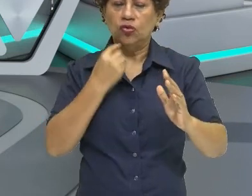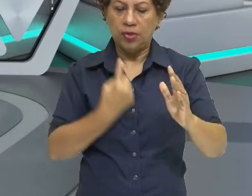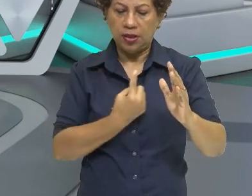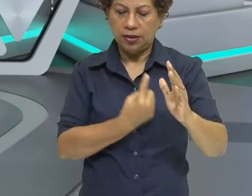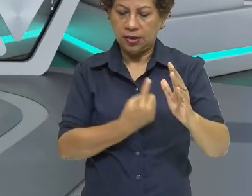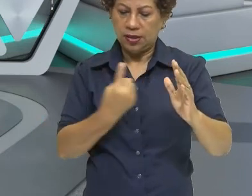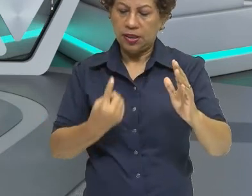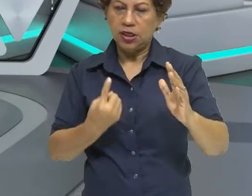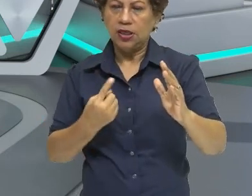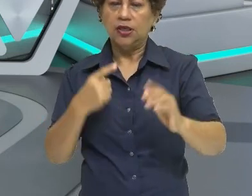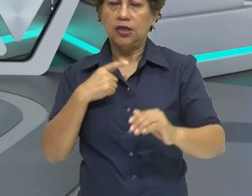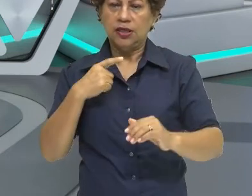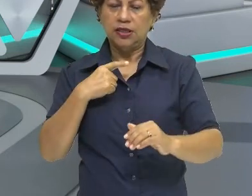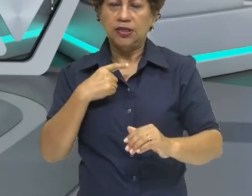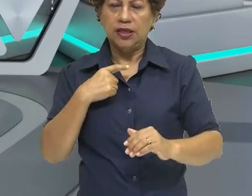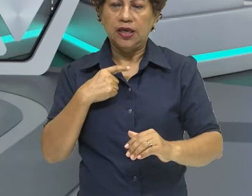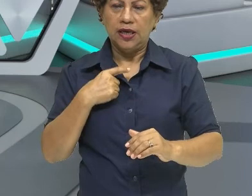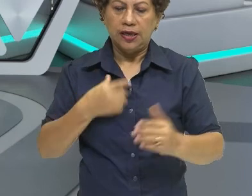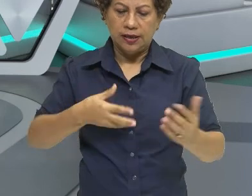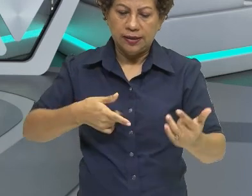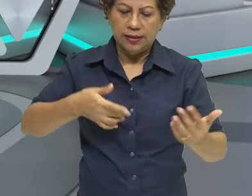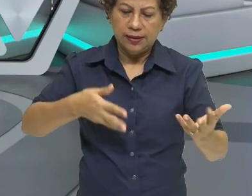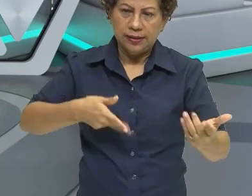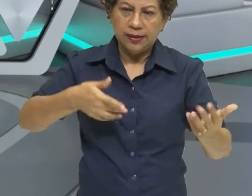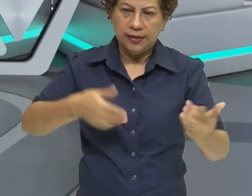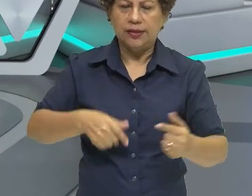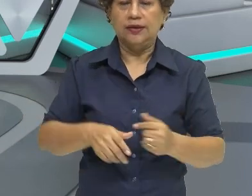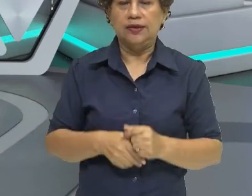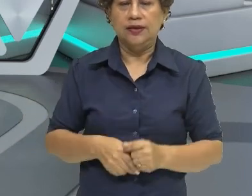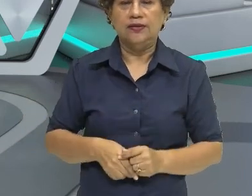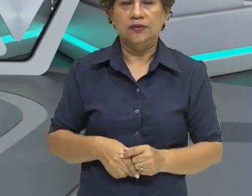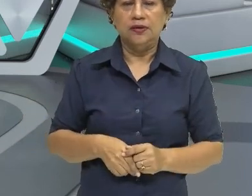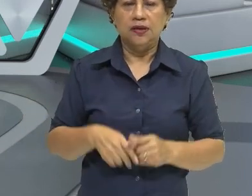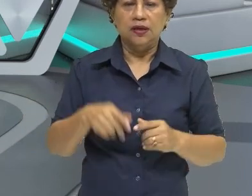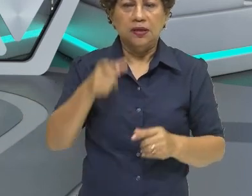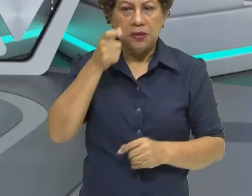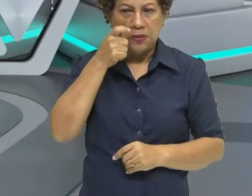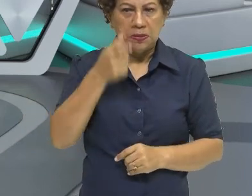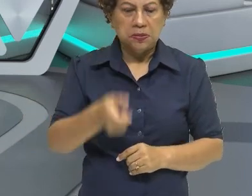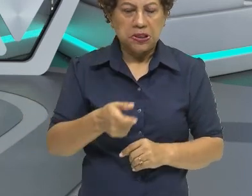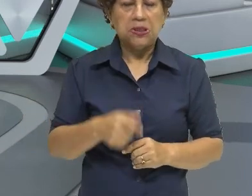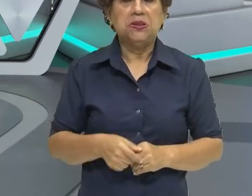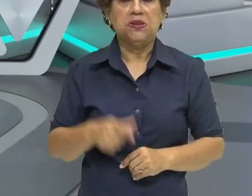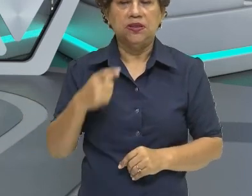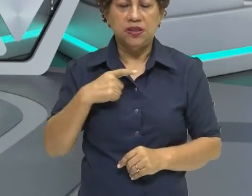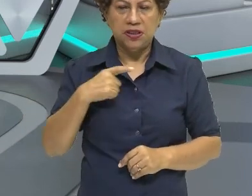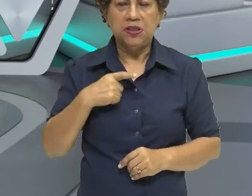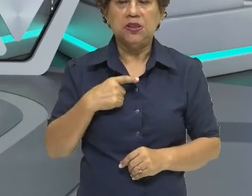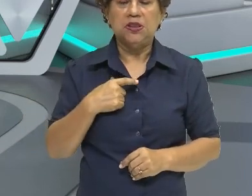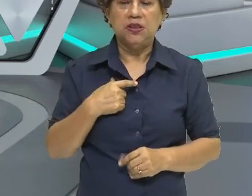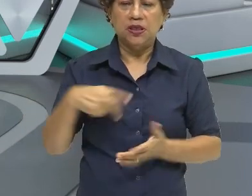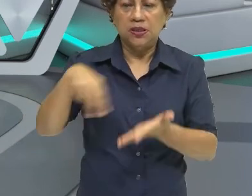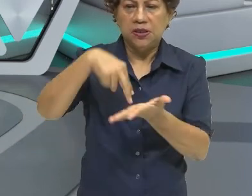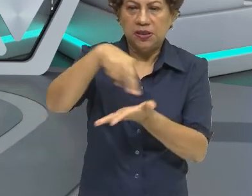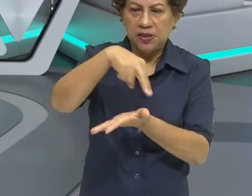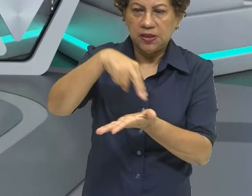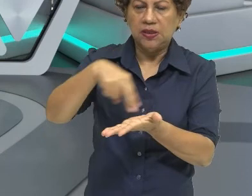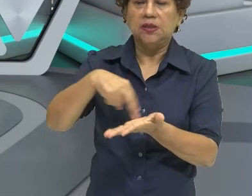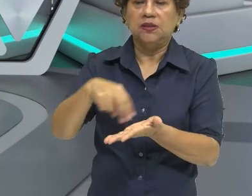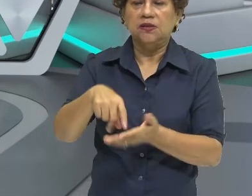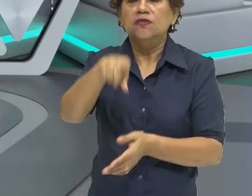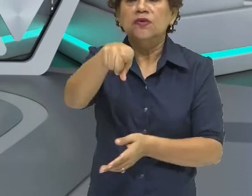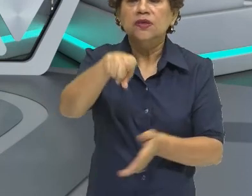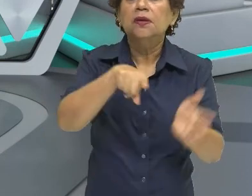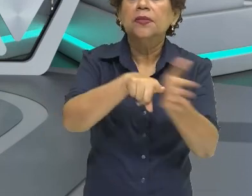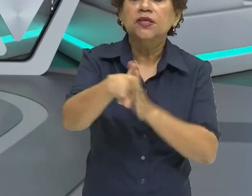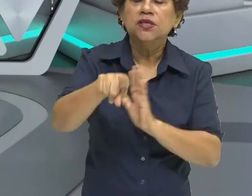dança, uma fila de frente para a outra. E o interessante é que eles têm vários sapateados. Dá um Google, pesquisa aí vídeos de